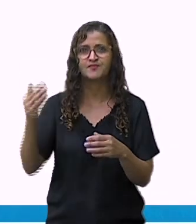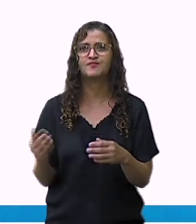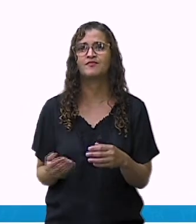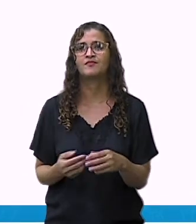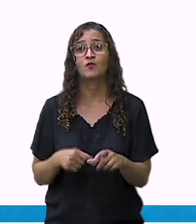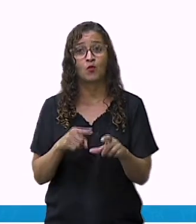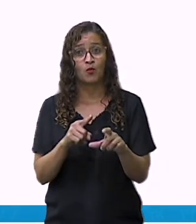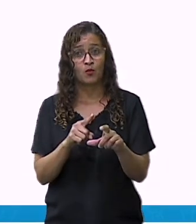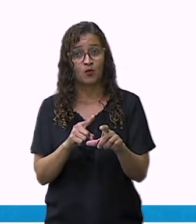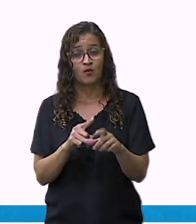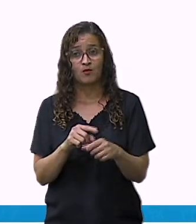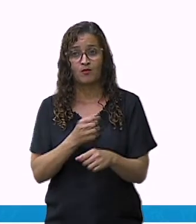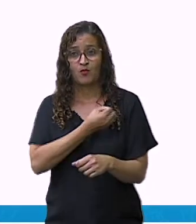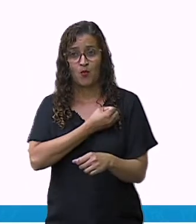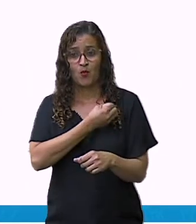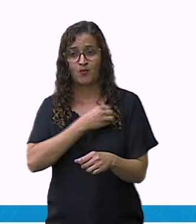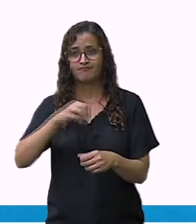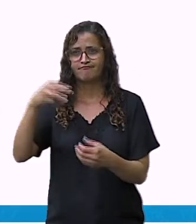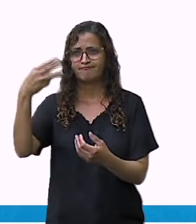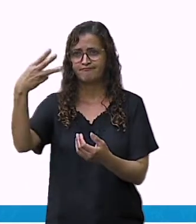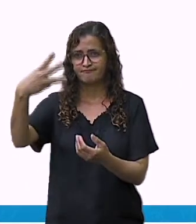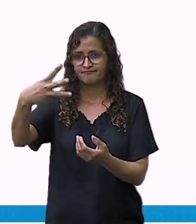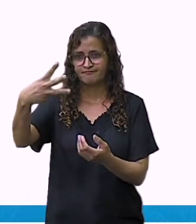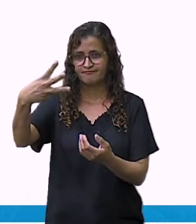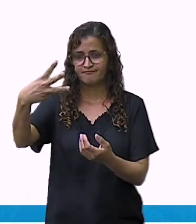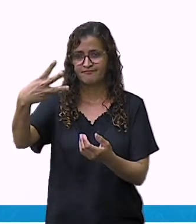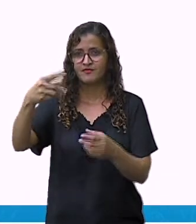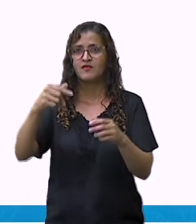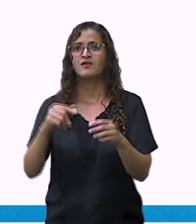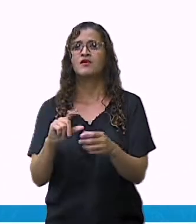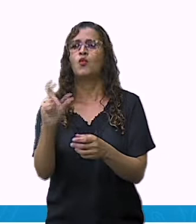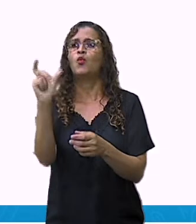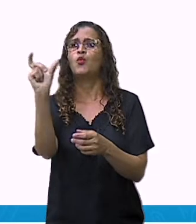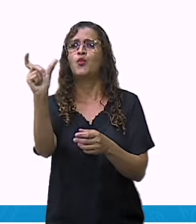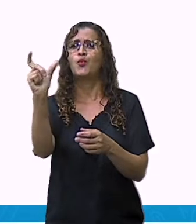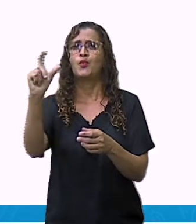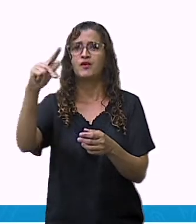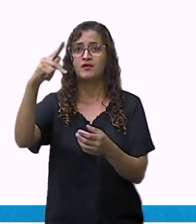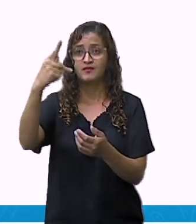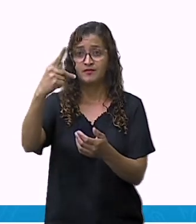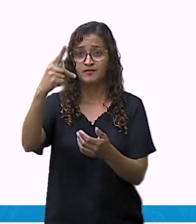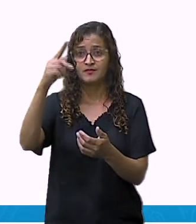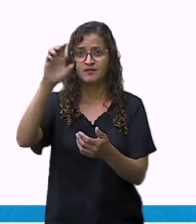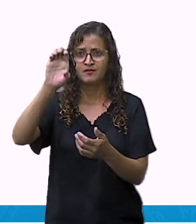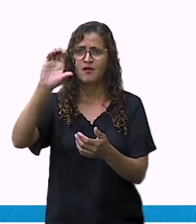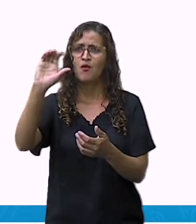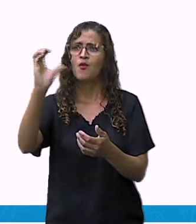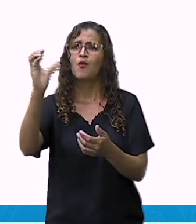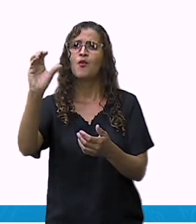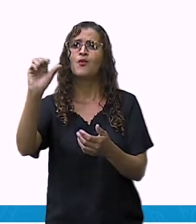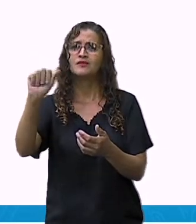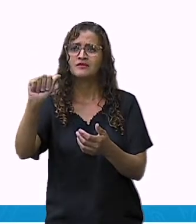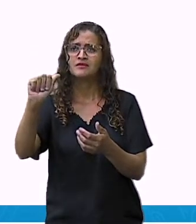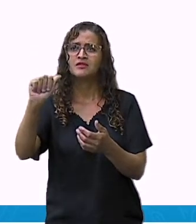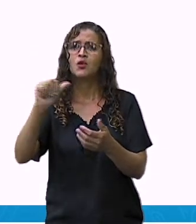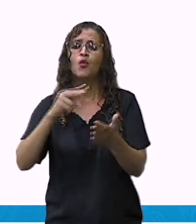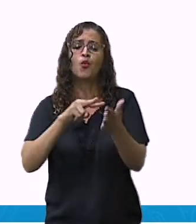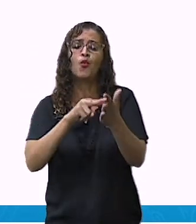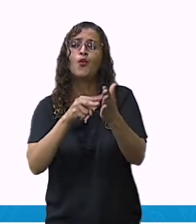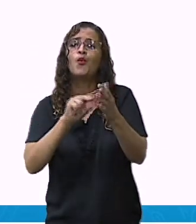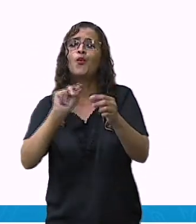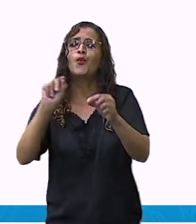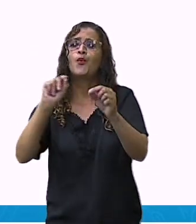3. Qual significado da palavra peça é mais adequado